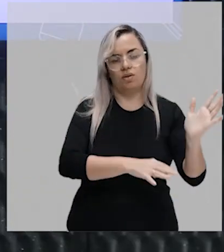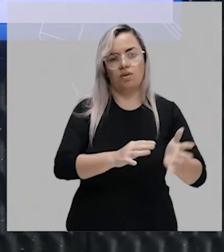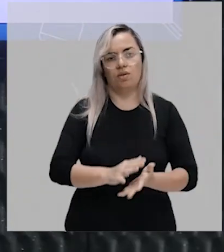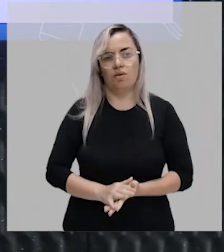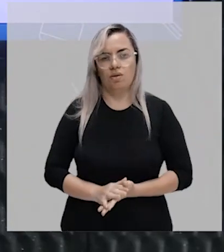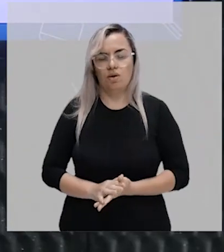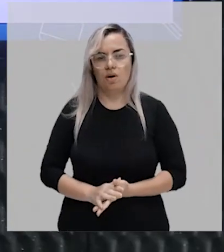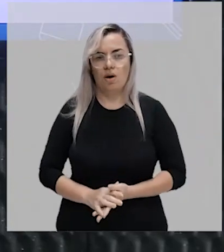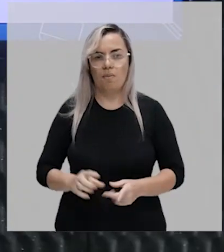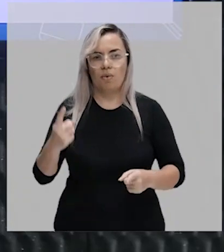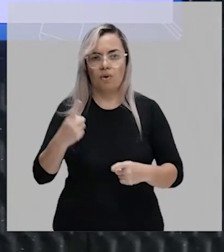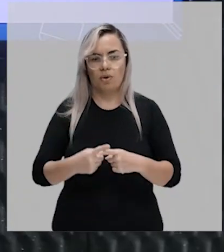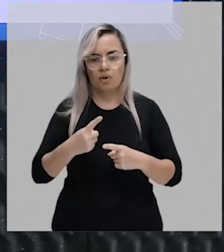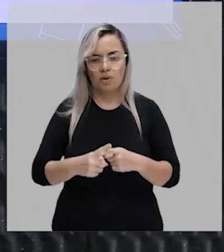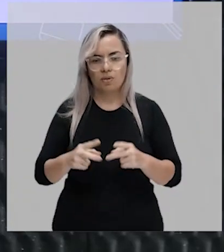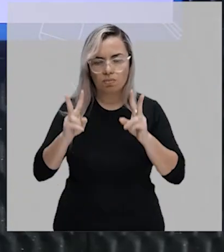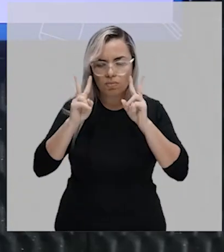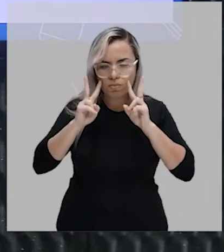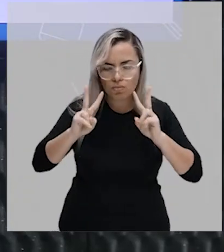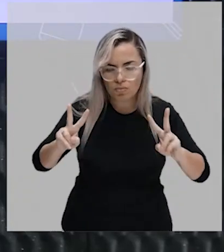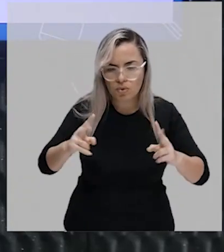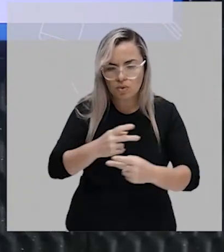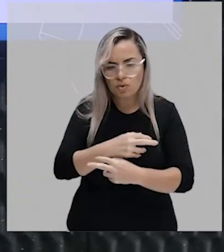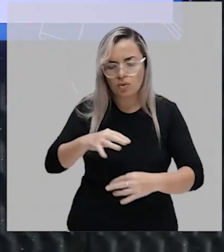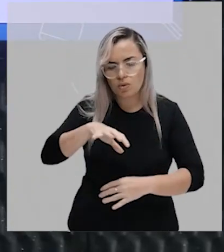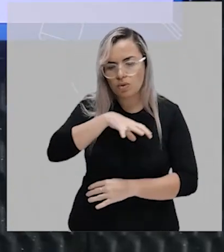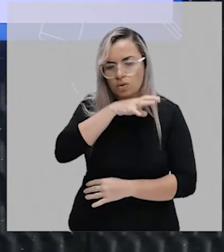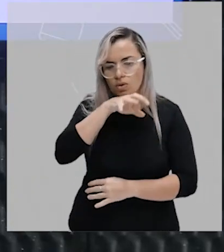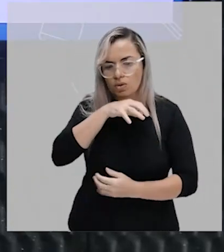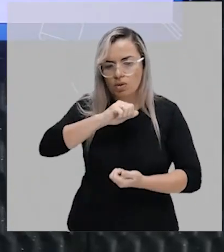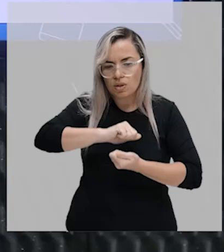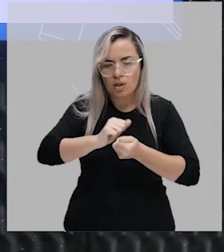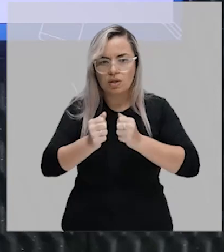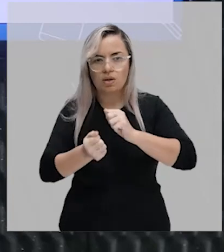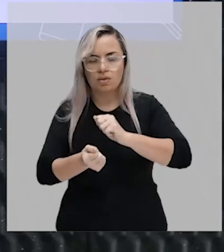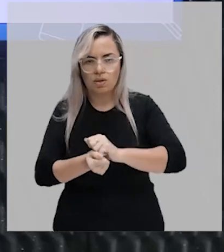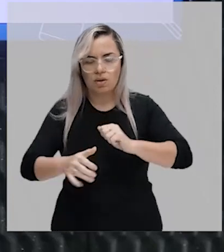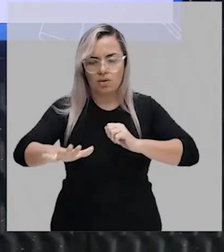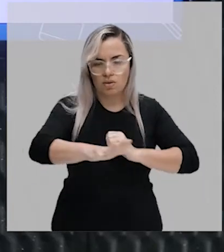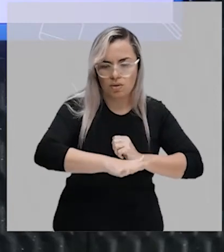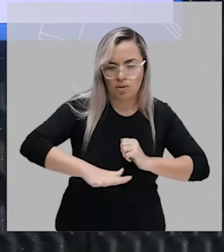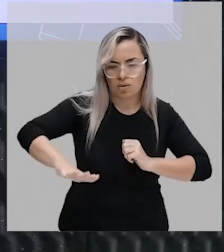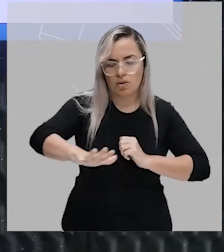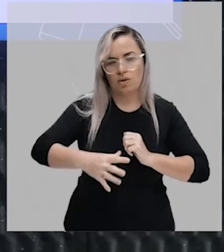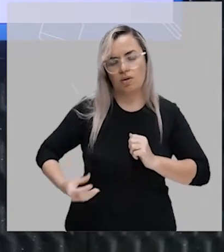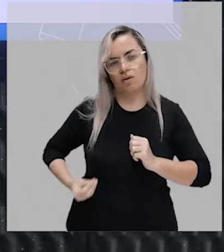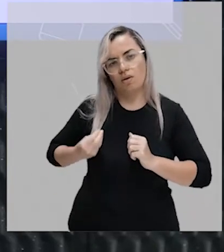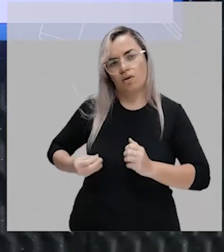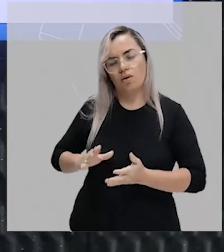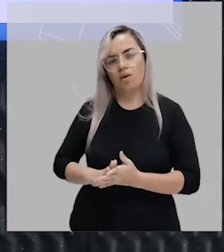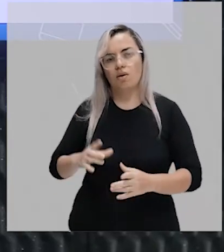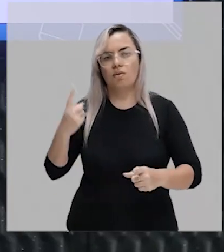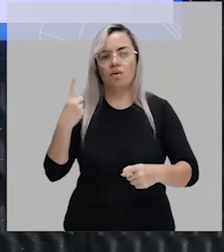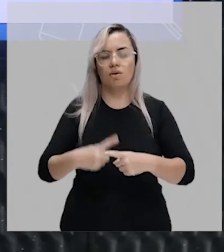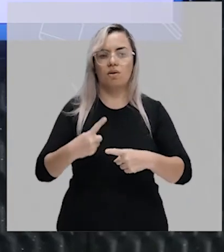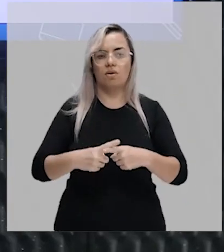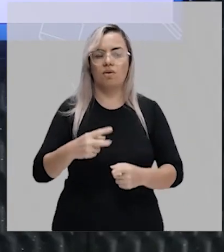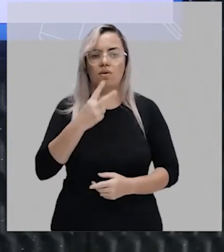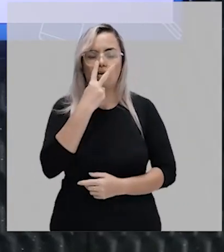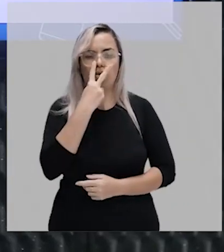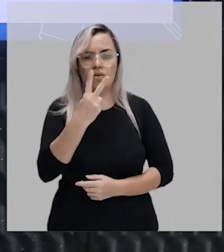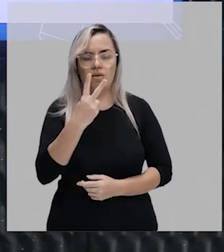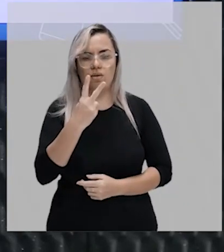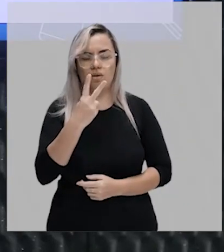eles estão muito adaptados ao ambiente onde eles vivem, tá? Por que que ele achava que os